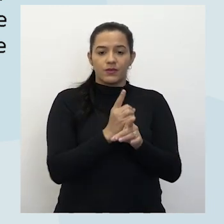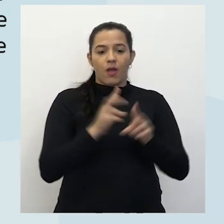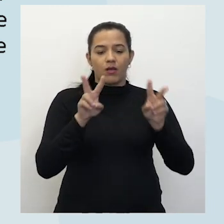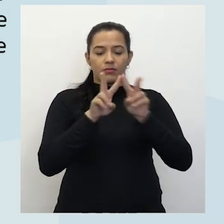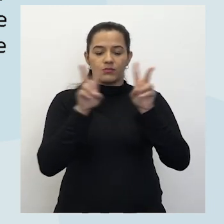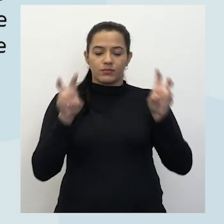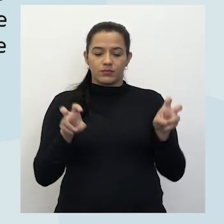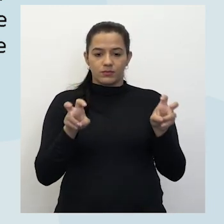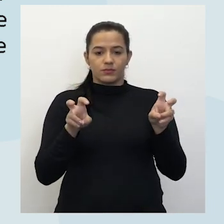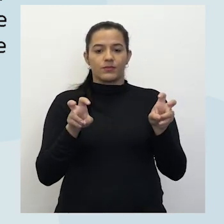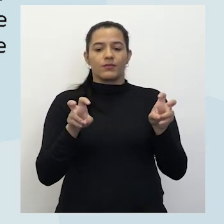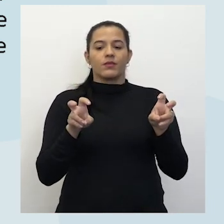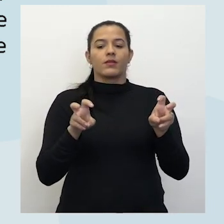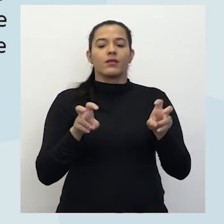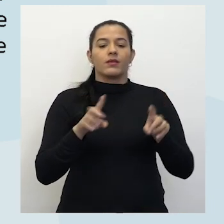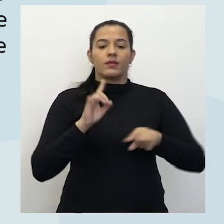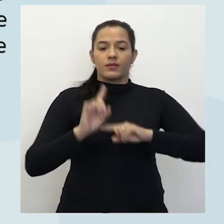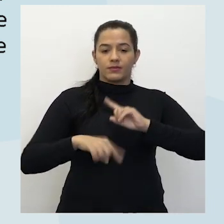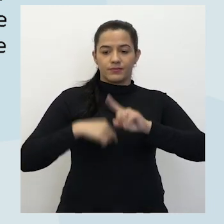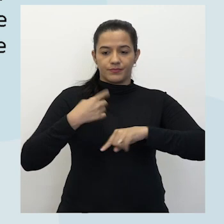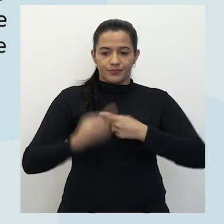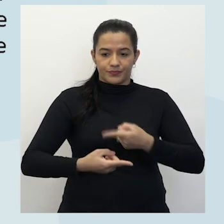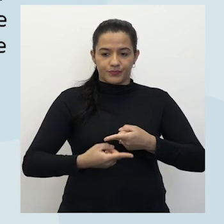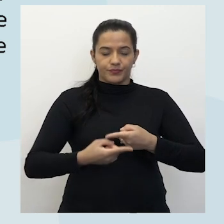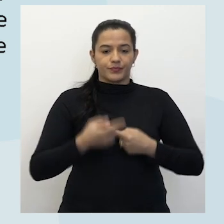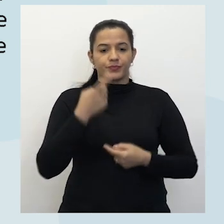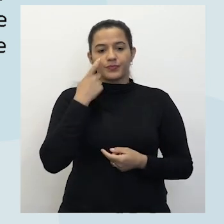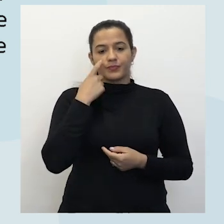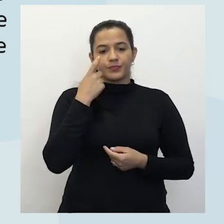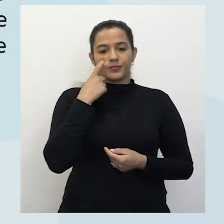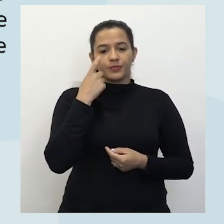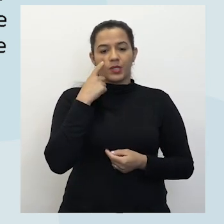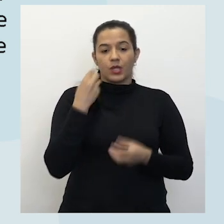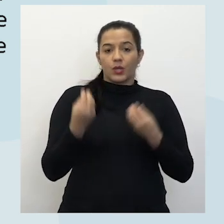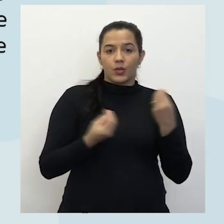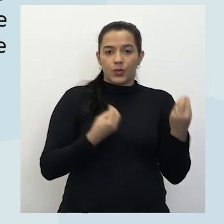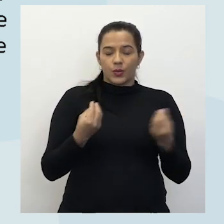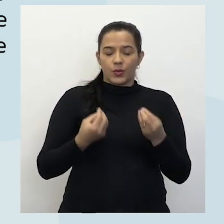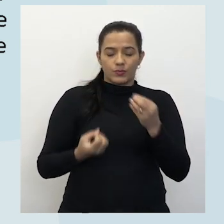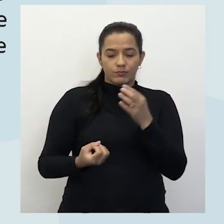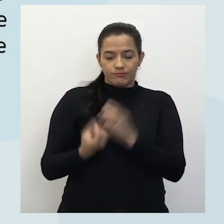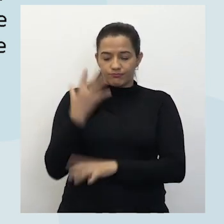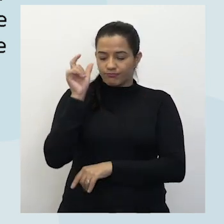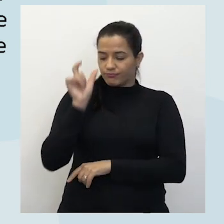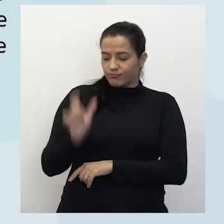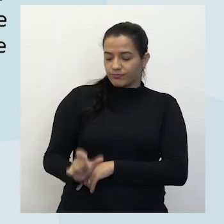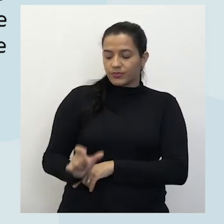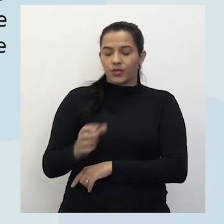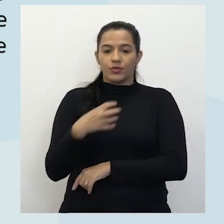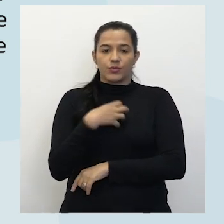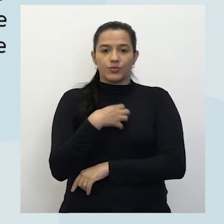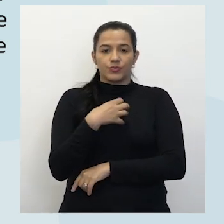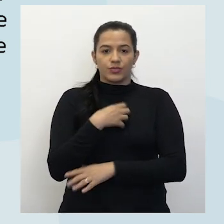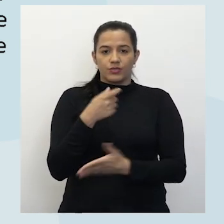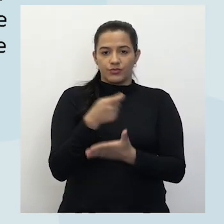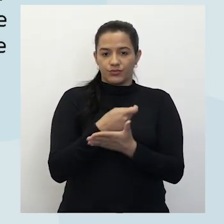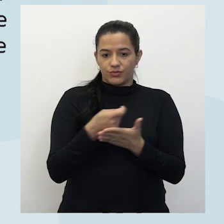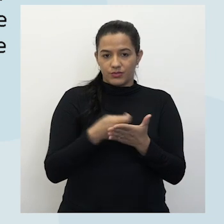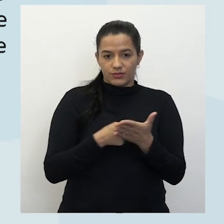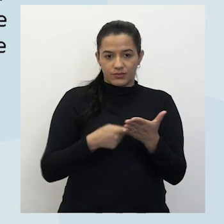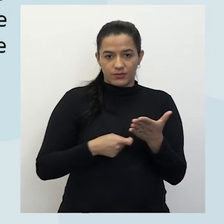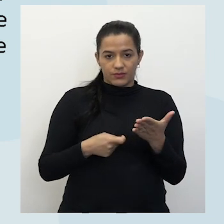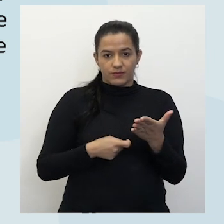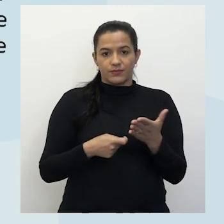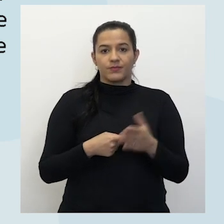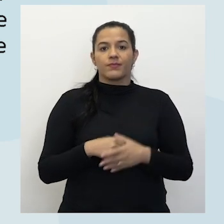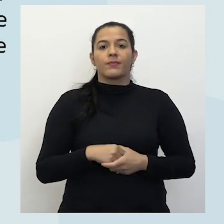tema que se trata, porque você não pode fugir dele. Ver ali como se dá a criação das personagens e o estilo de escrita, porque se, por exemplo, é um